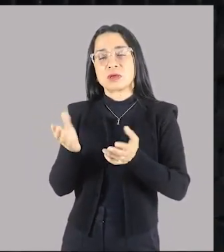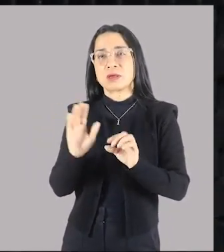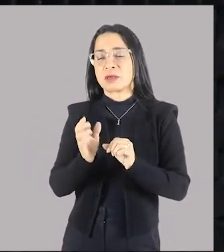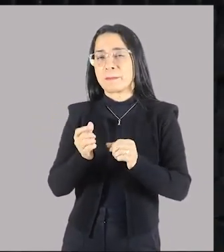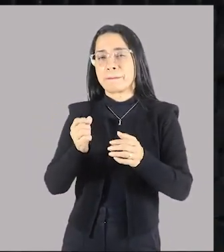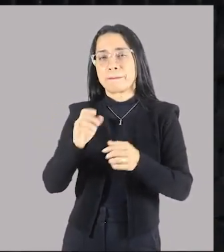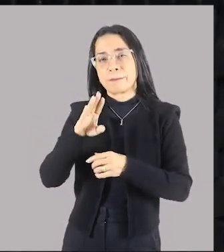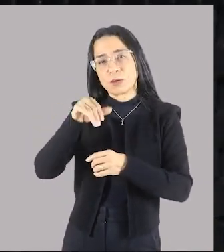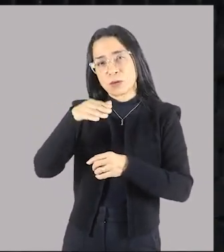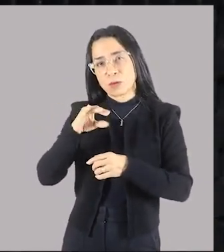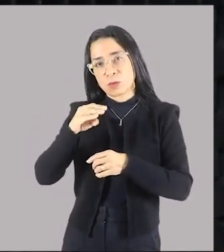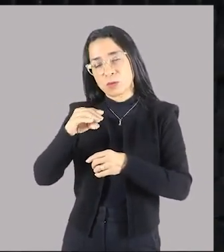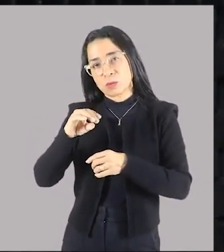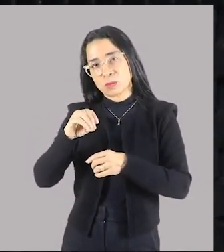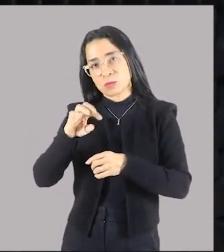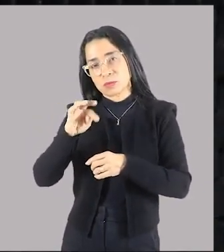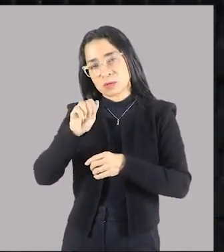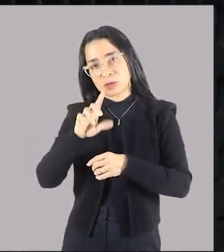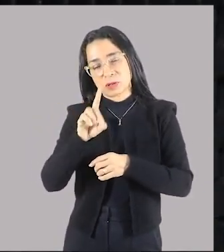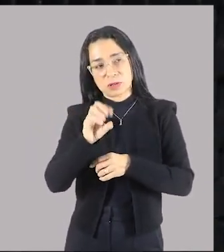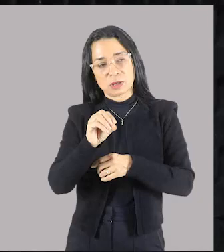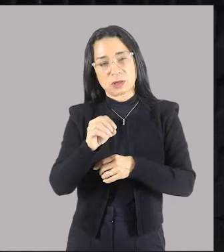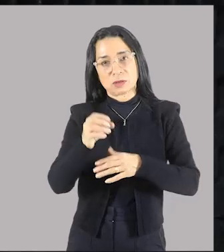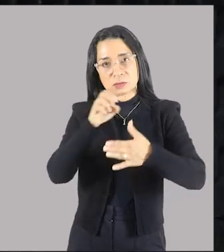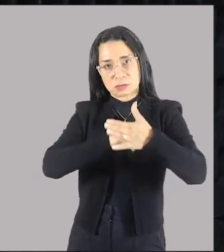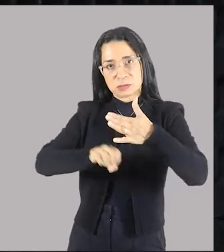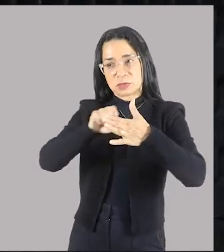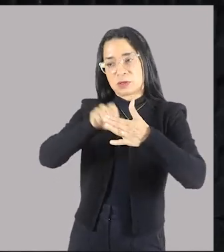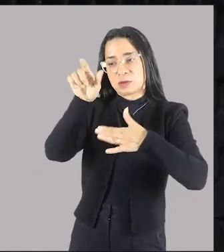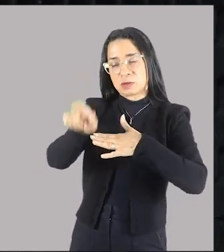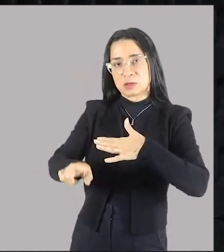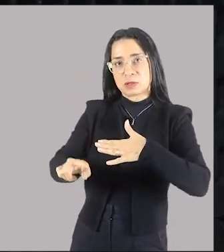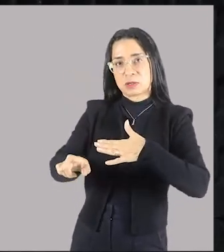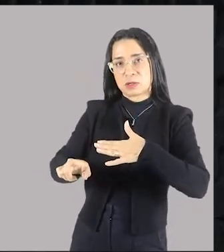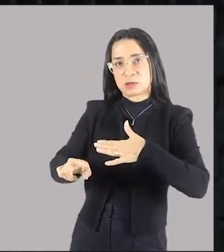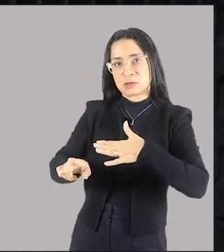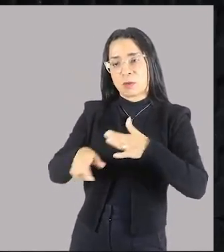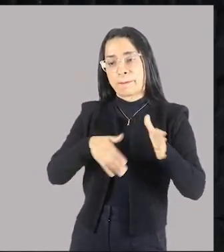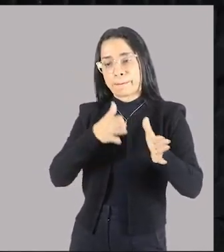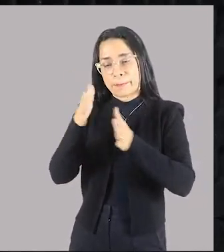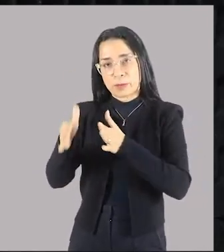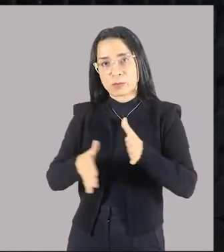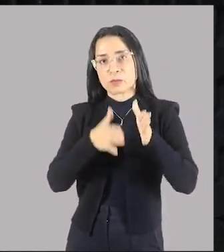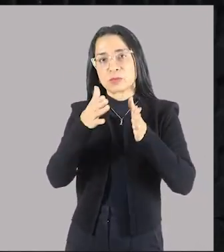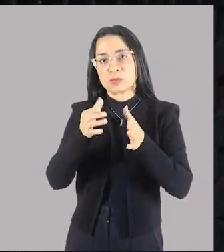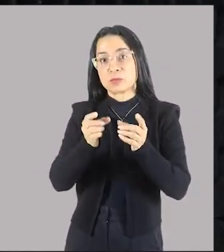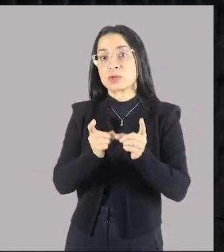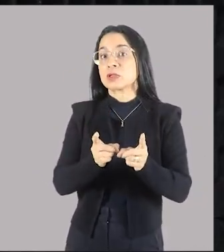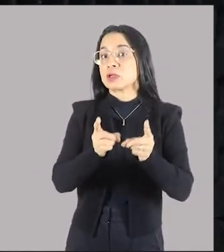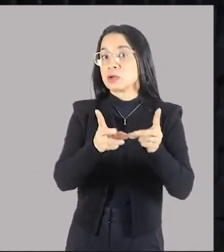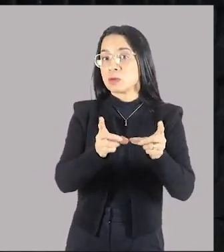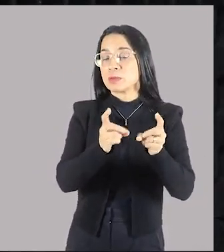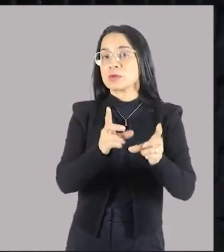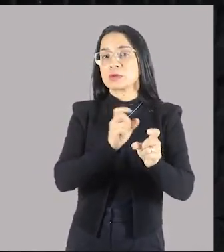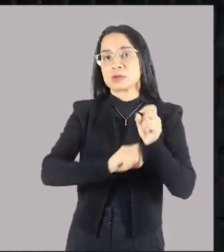Empresários, produtores e simplesmente comerciantes boicotaram o plano, tiraram os produtos da